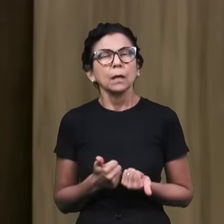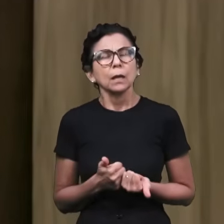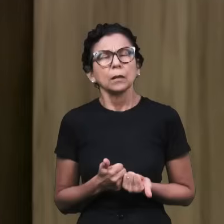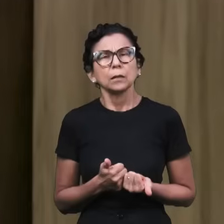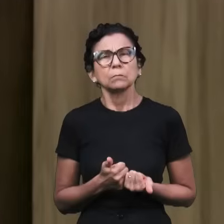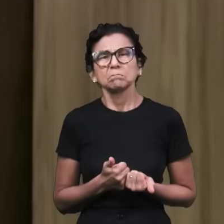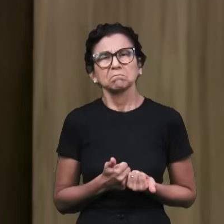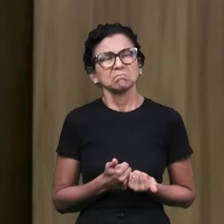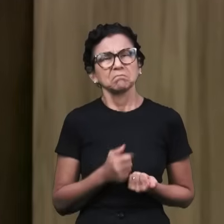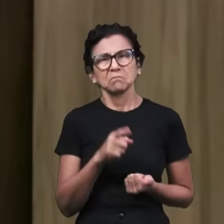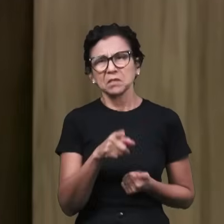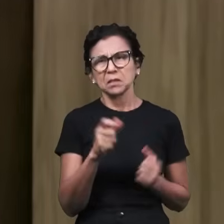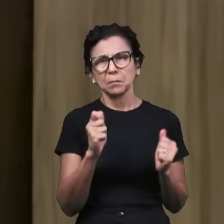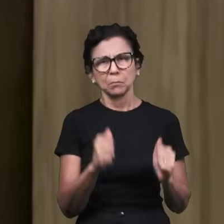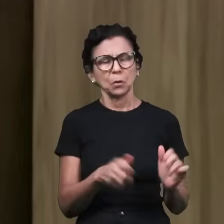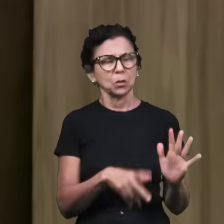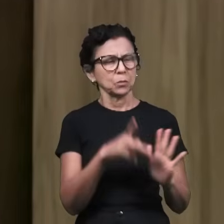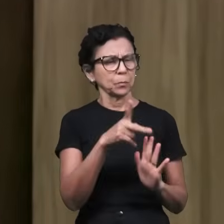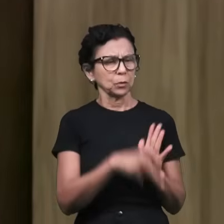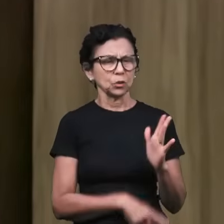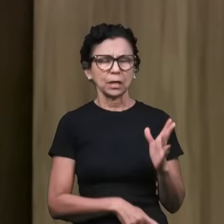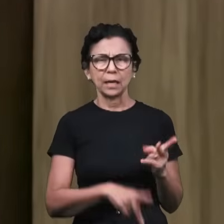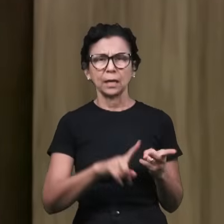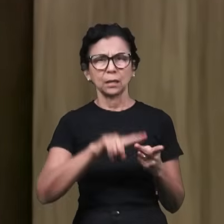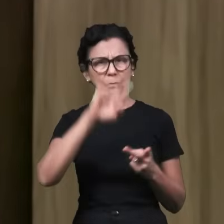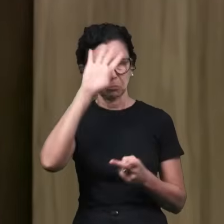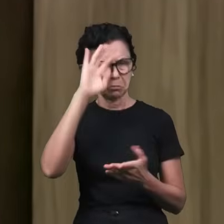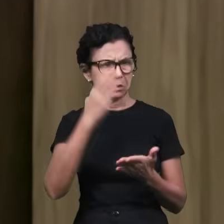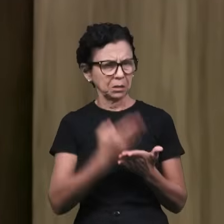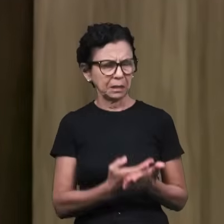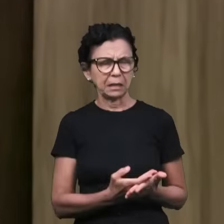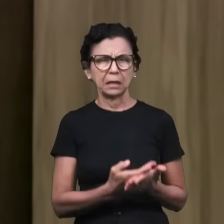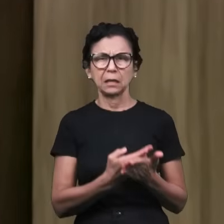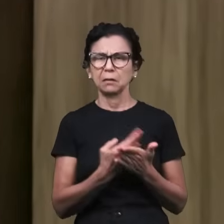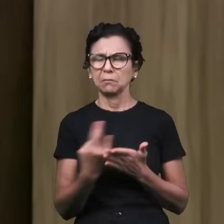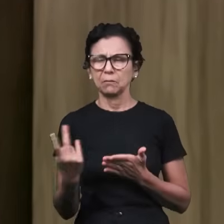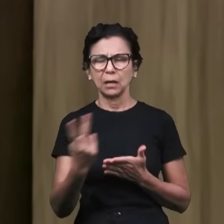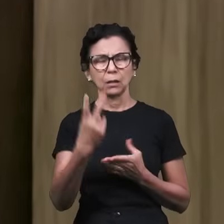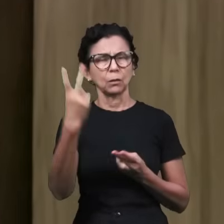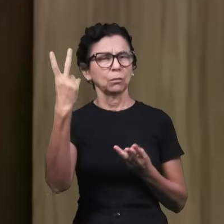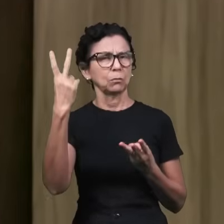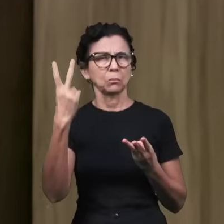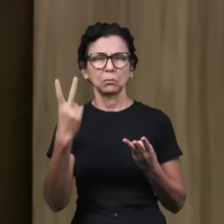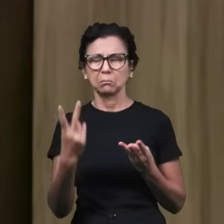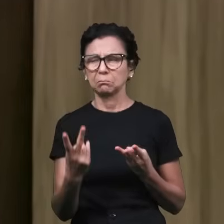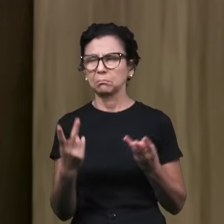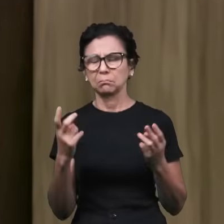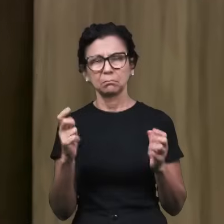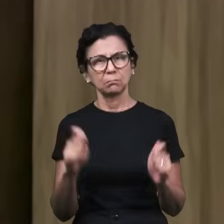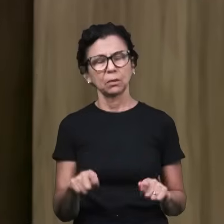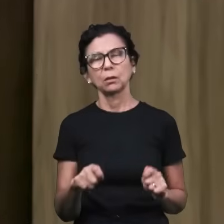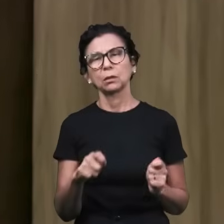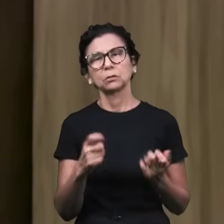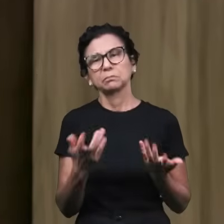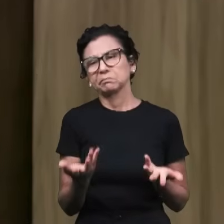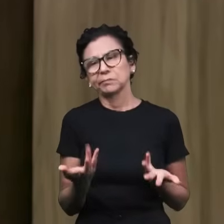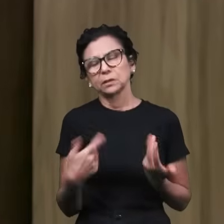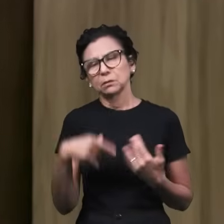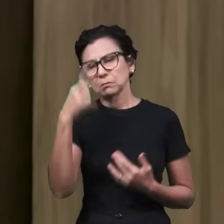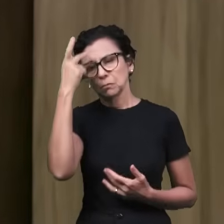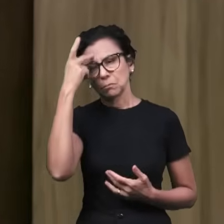seus projetos, ele pode ter todas as suas crenças, ele pode ter todos os seus valores, sejam eles